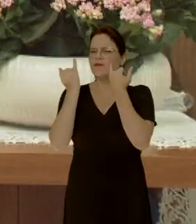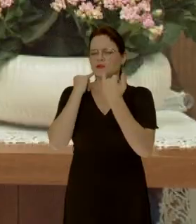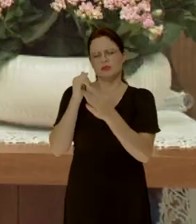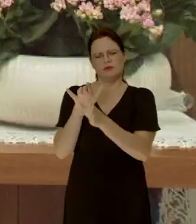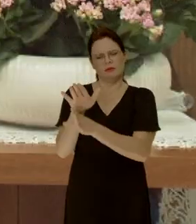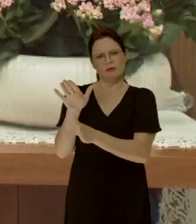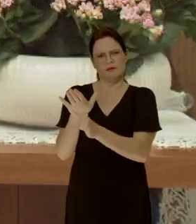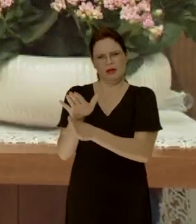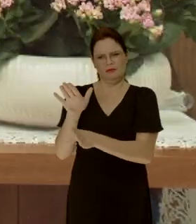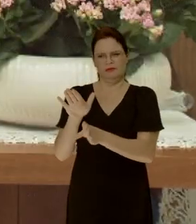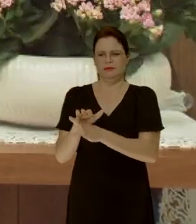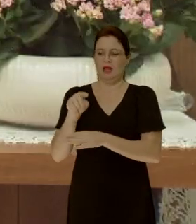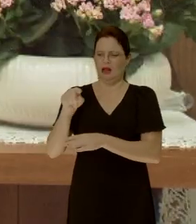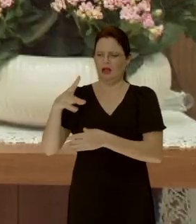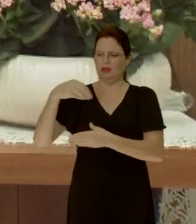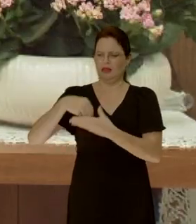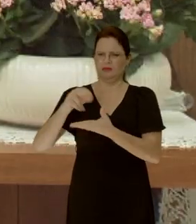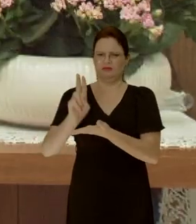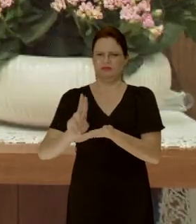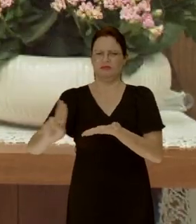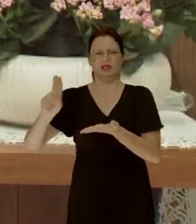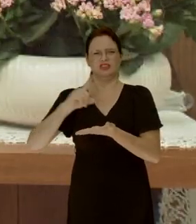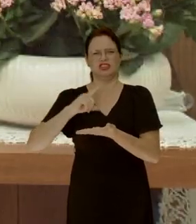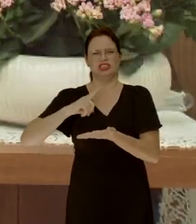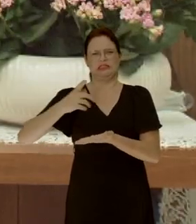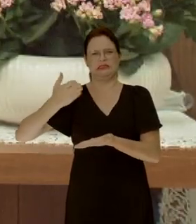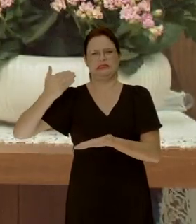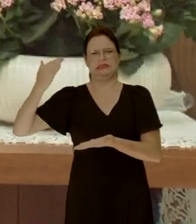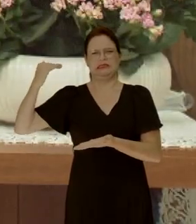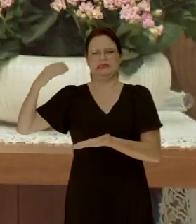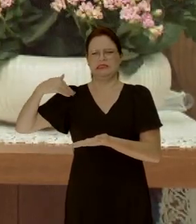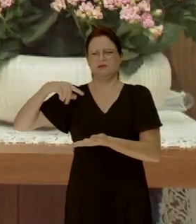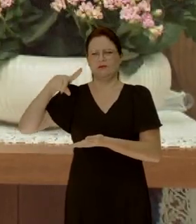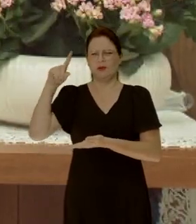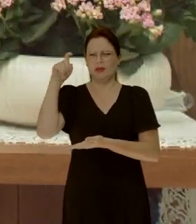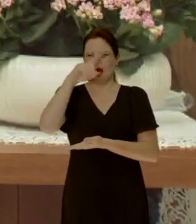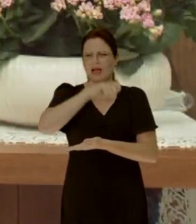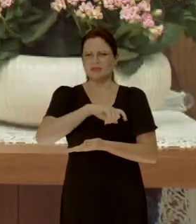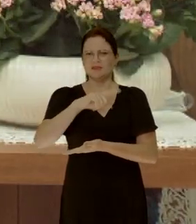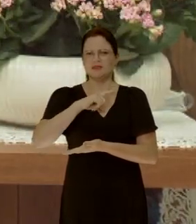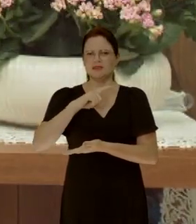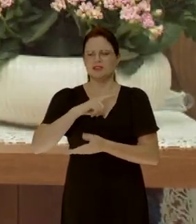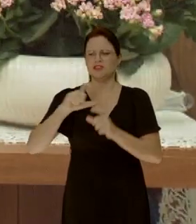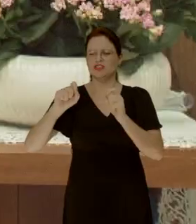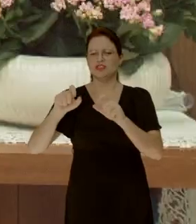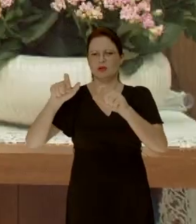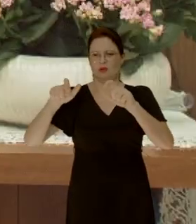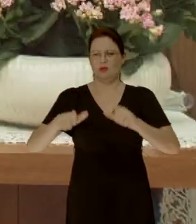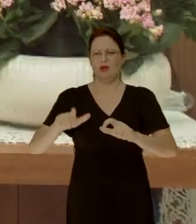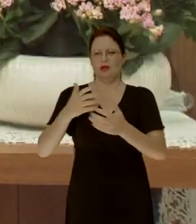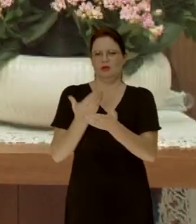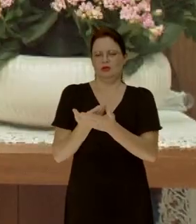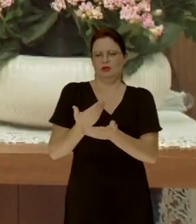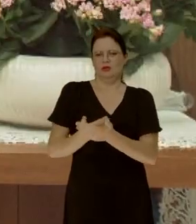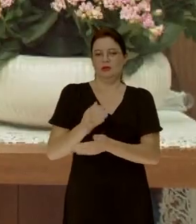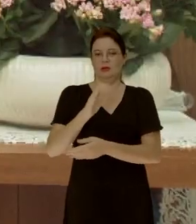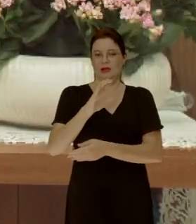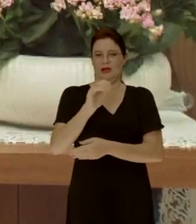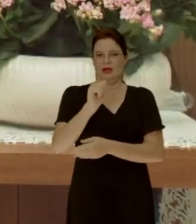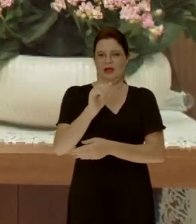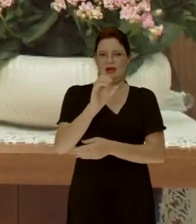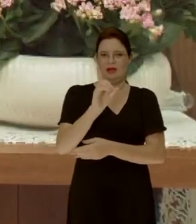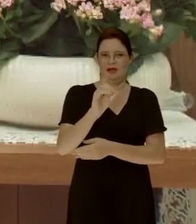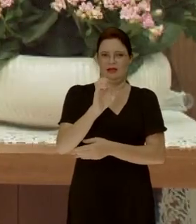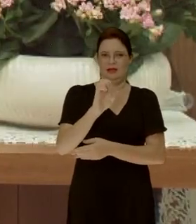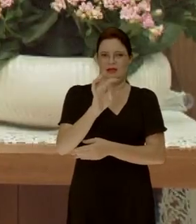E muitas dificuldades. Naquela época havia o que todo mundo chamava o catedrático. O catedrático,